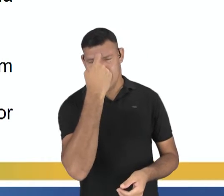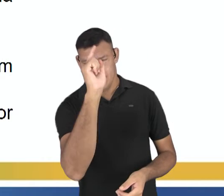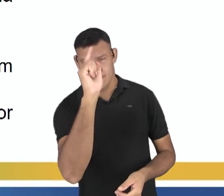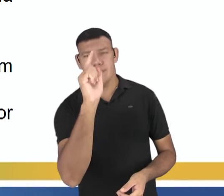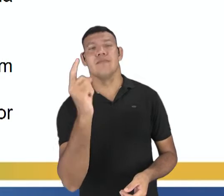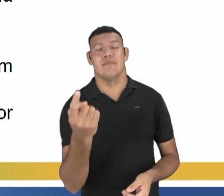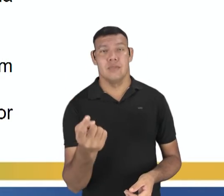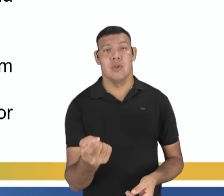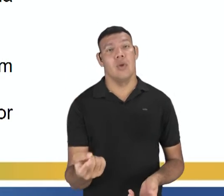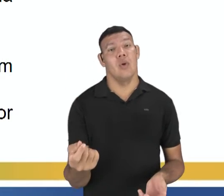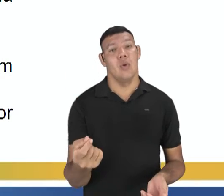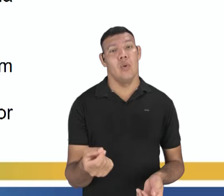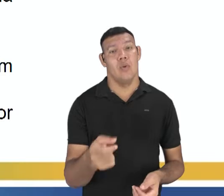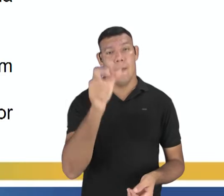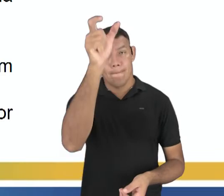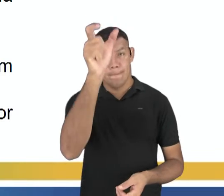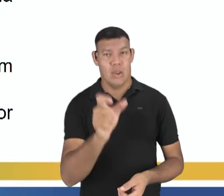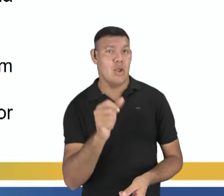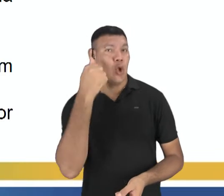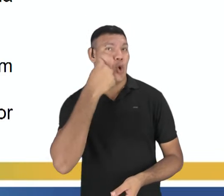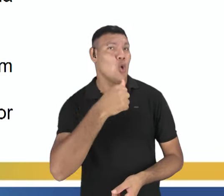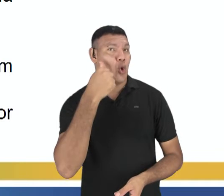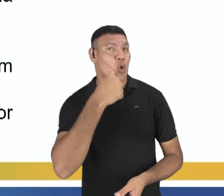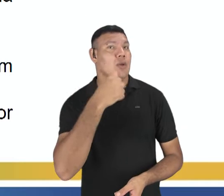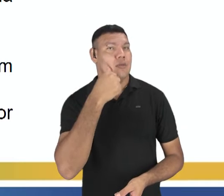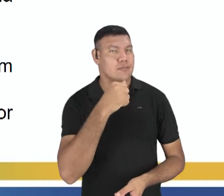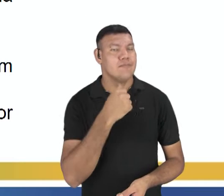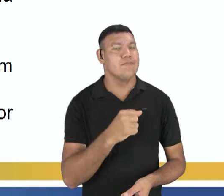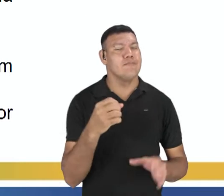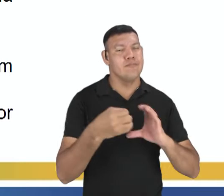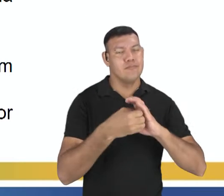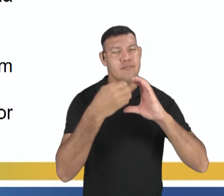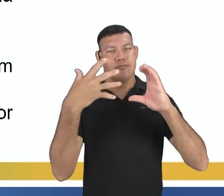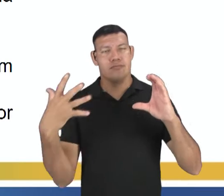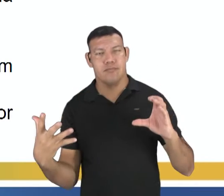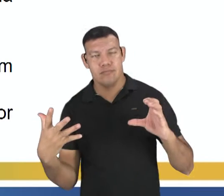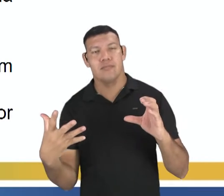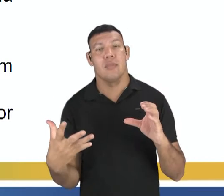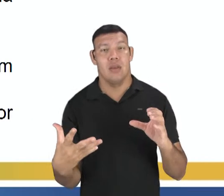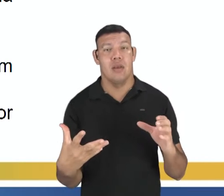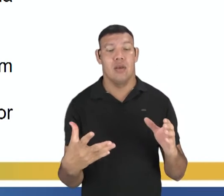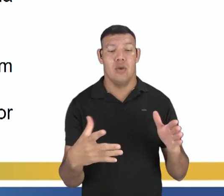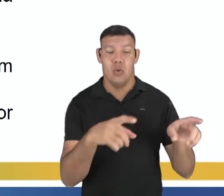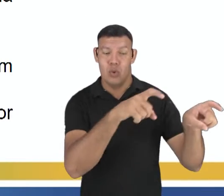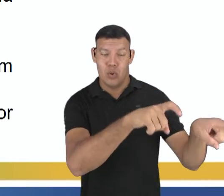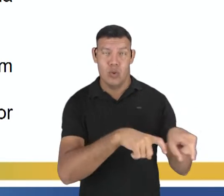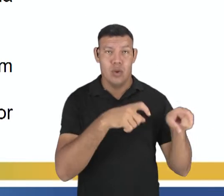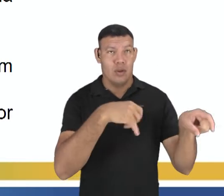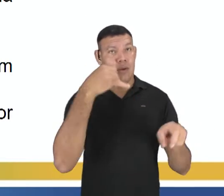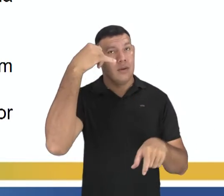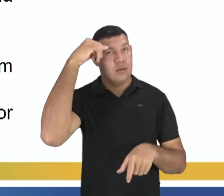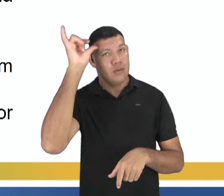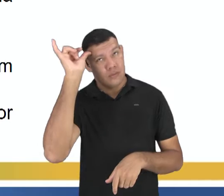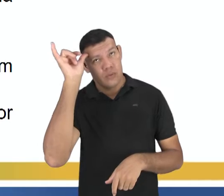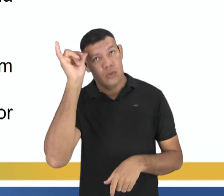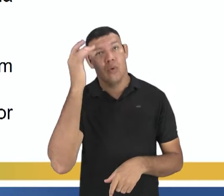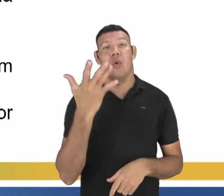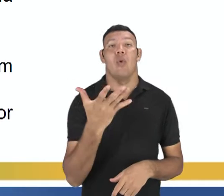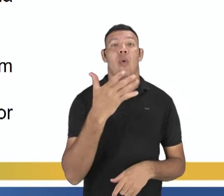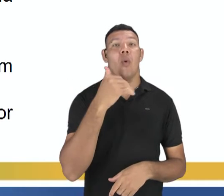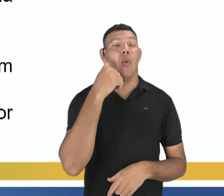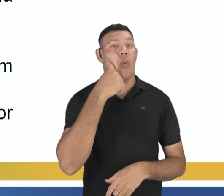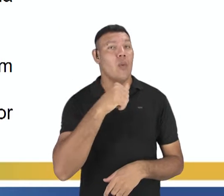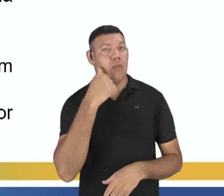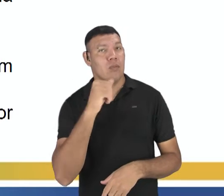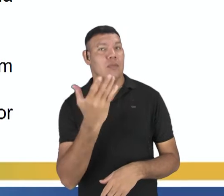lírico feminino. O cenário sempre caracteriza um ambiente campesino. Além da mulher e seu amigo, outros